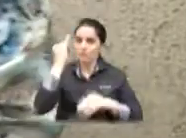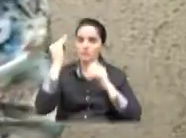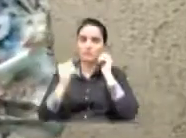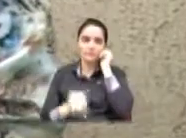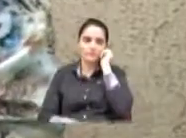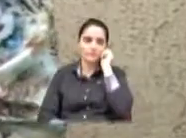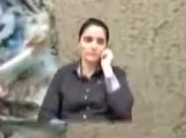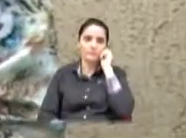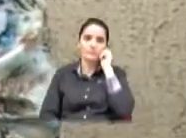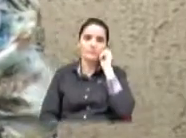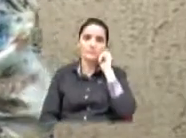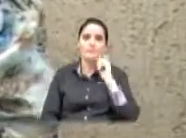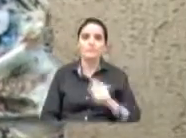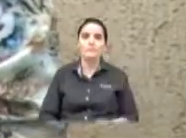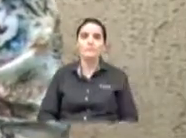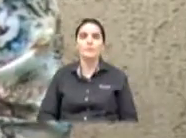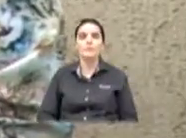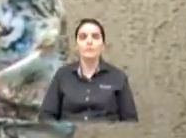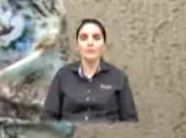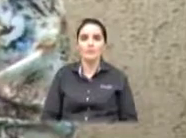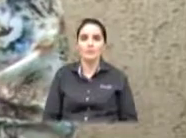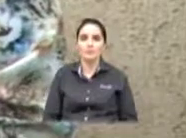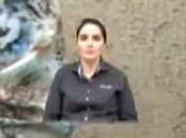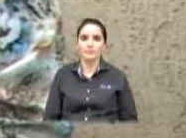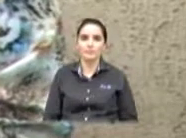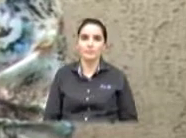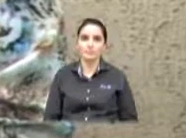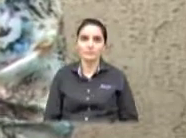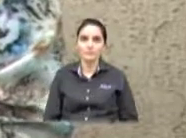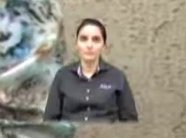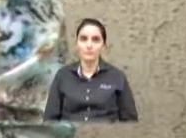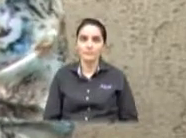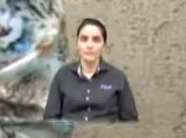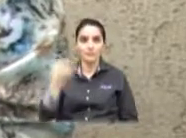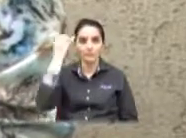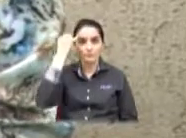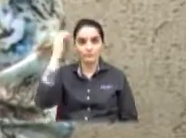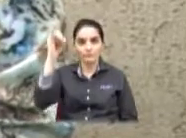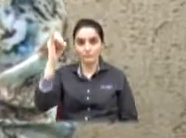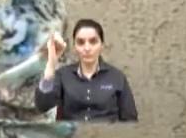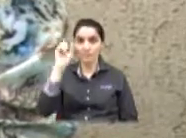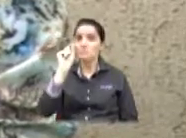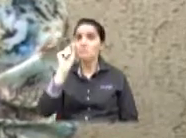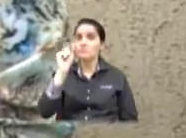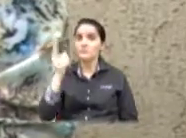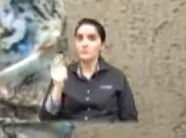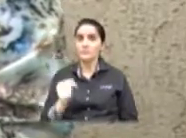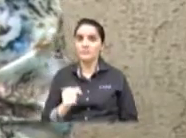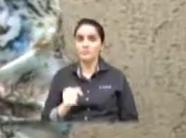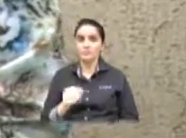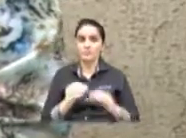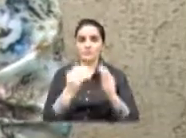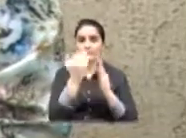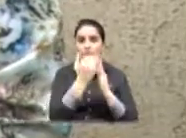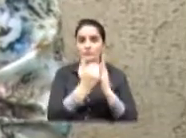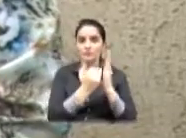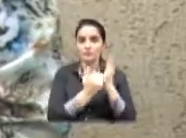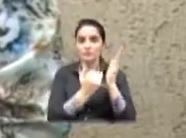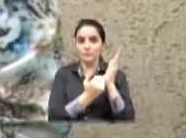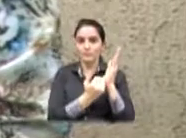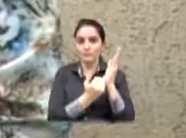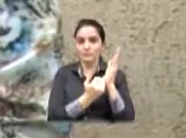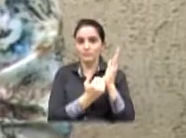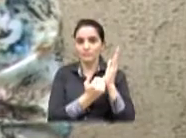nós vamos à nossa idéia qual é de mais um projeto para a rede pública